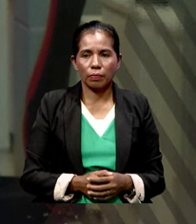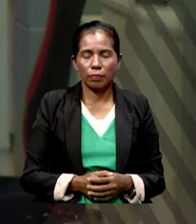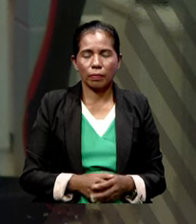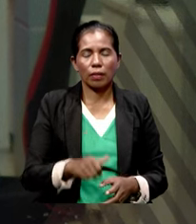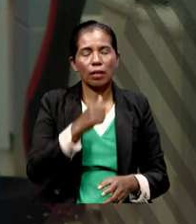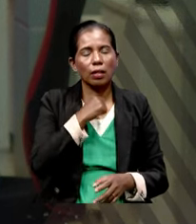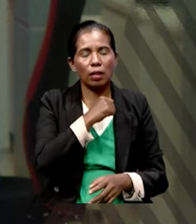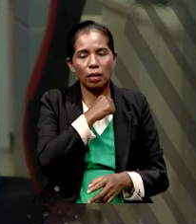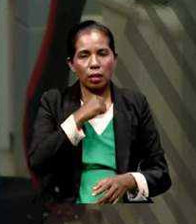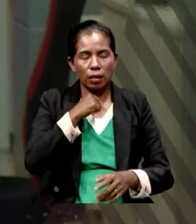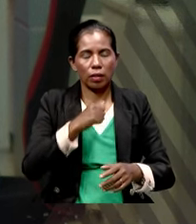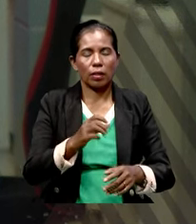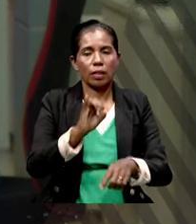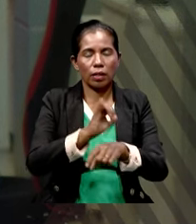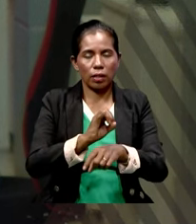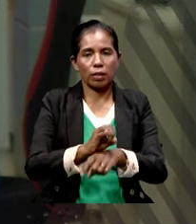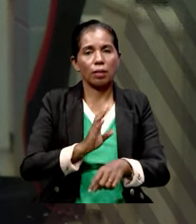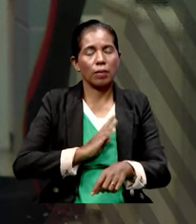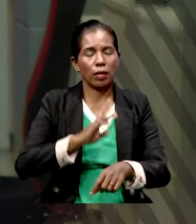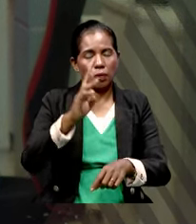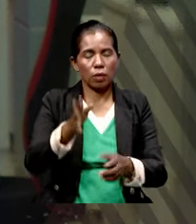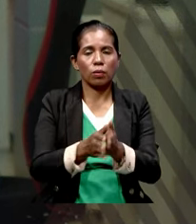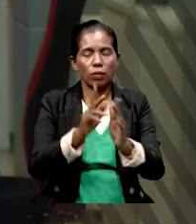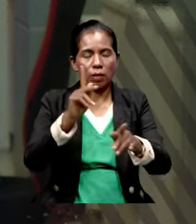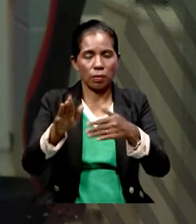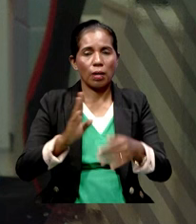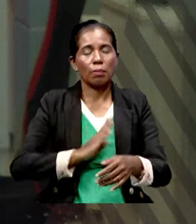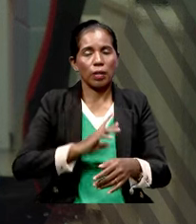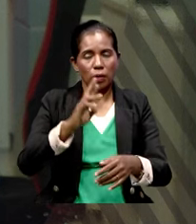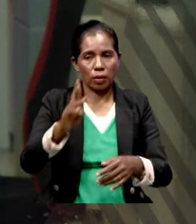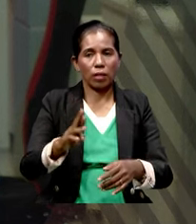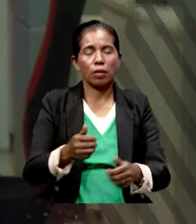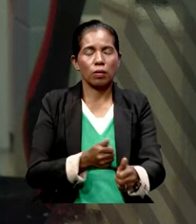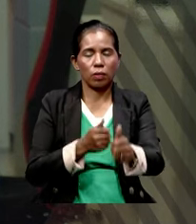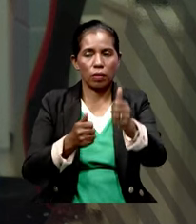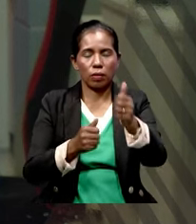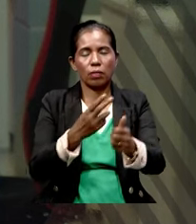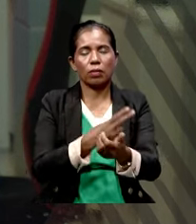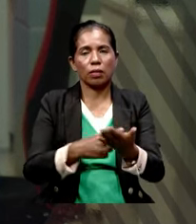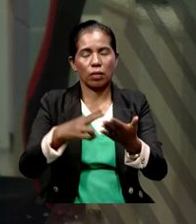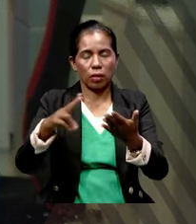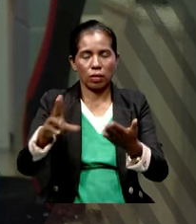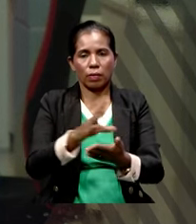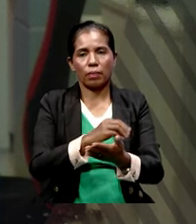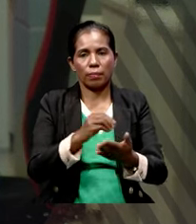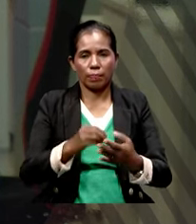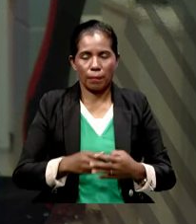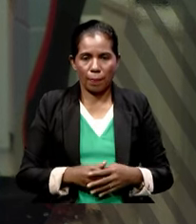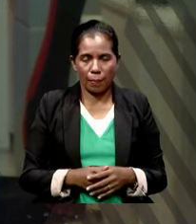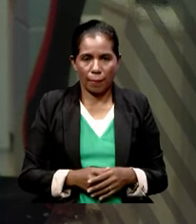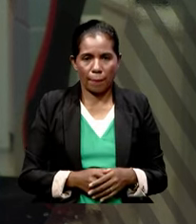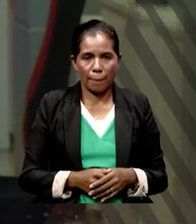Padre Administrador Paróquia Becora, Jusu Sarani Sira e Bairro Becora Centro, Atubanati Tuir São João Crisóstomo.